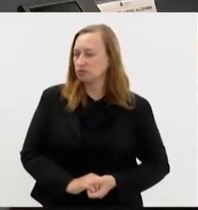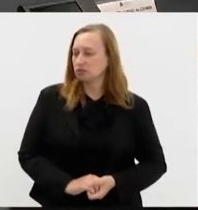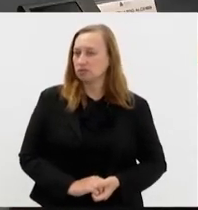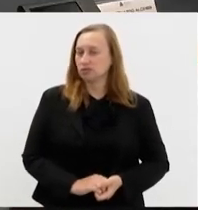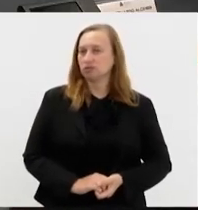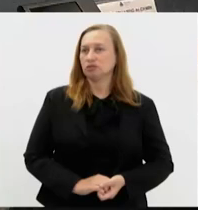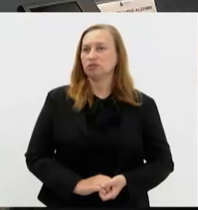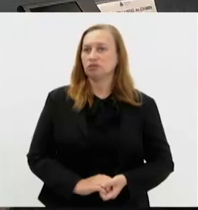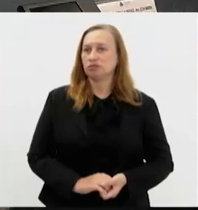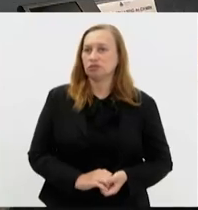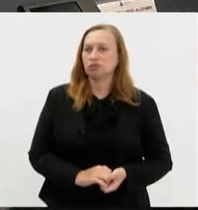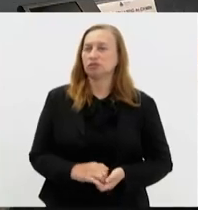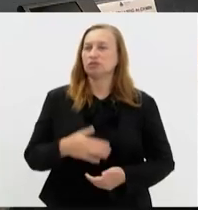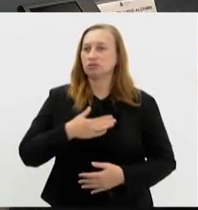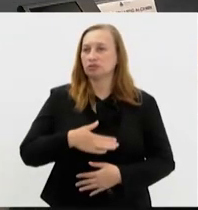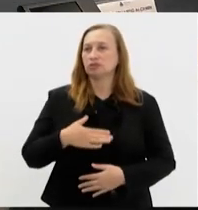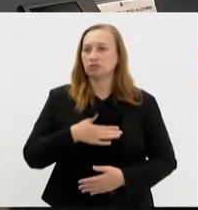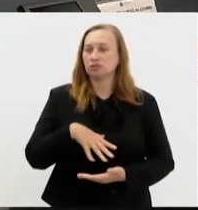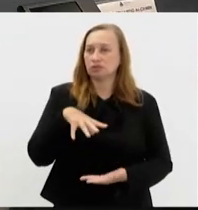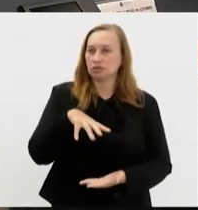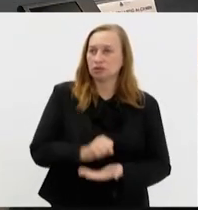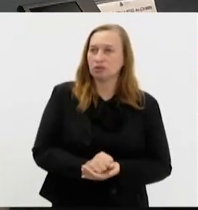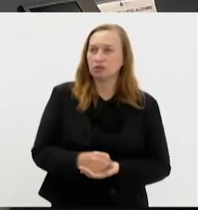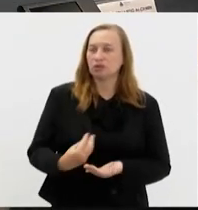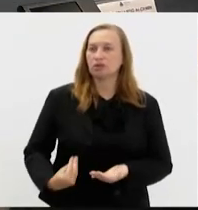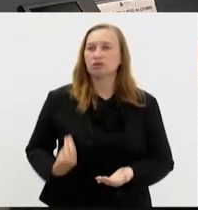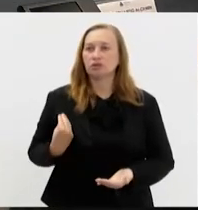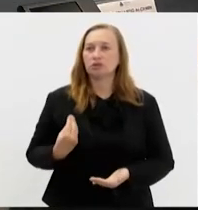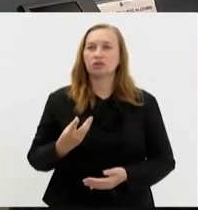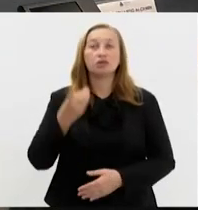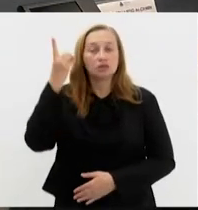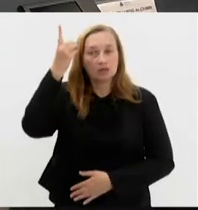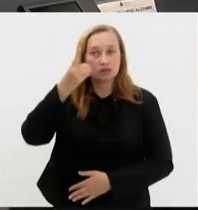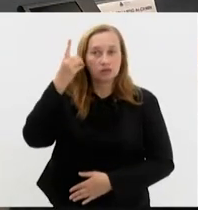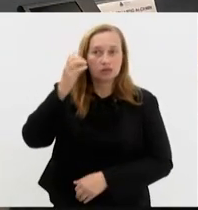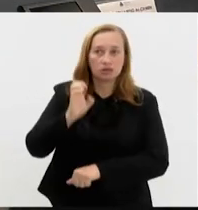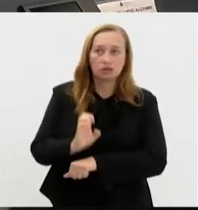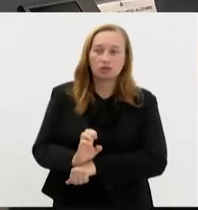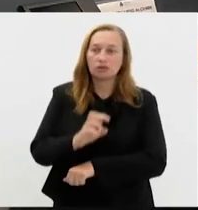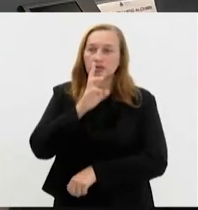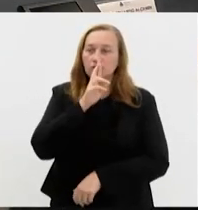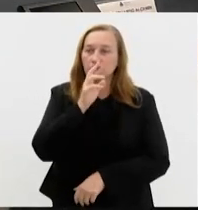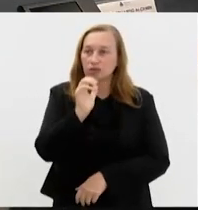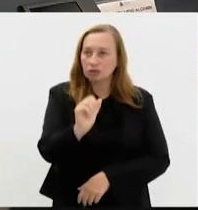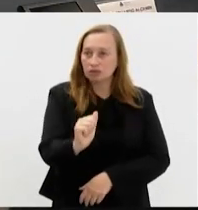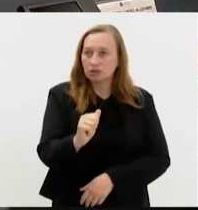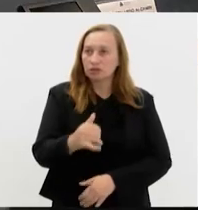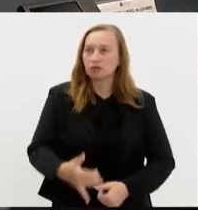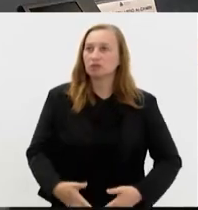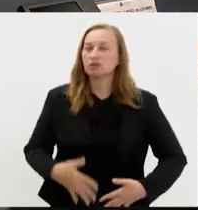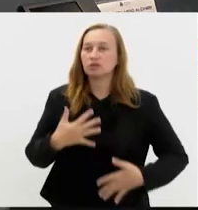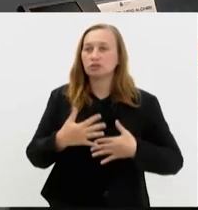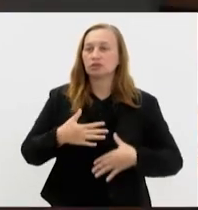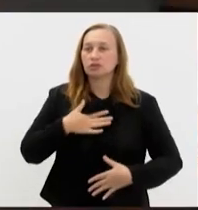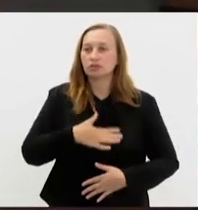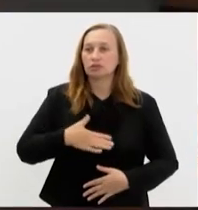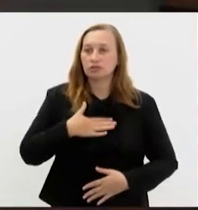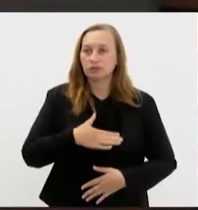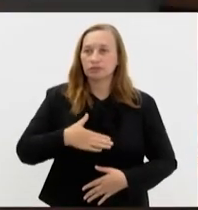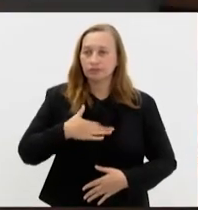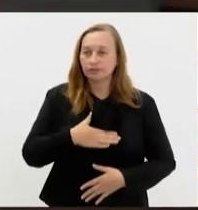obrigado gostaria de registrar a presença do deputado estadual Rodrigo Amorim dizer que nos honra muito vossa excelência aqui